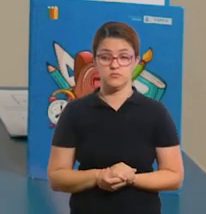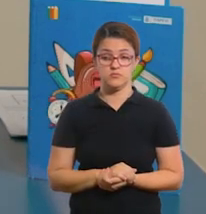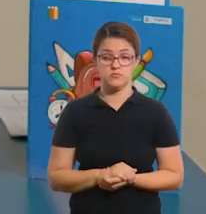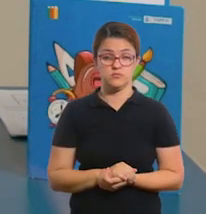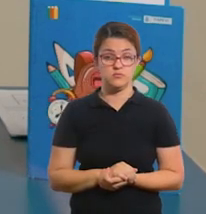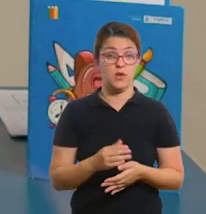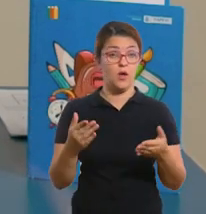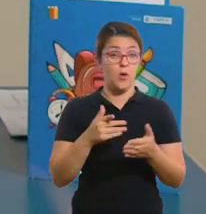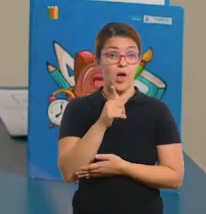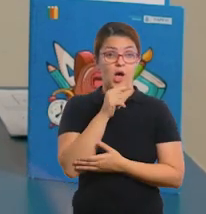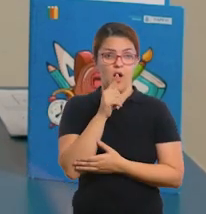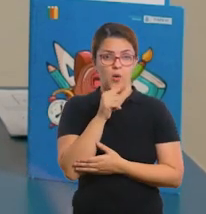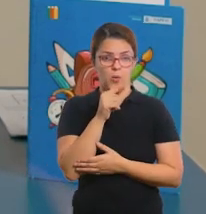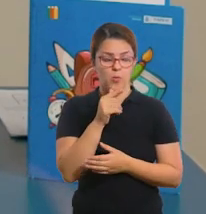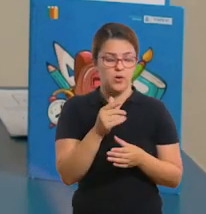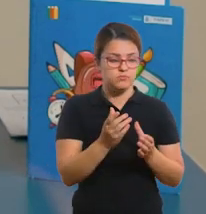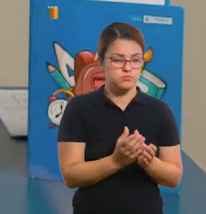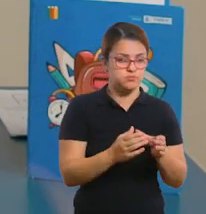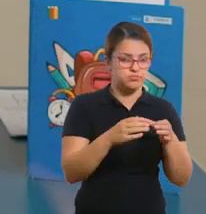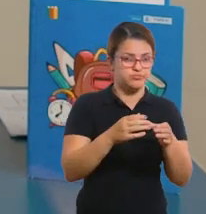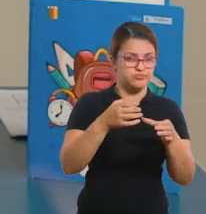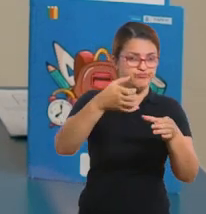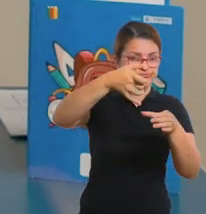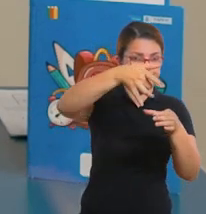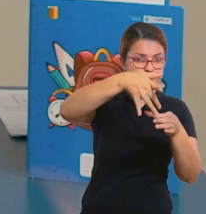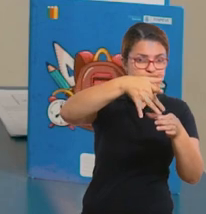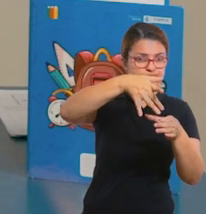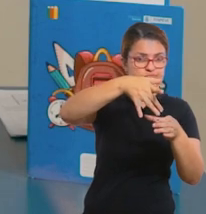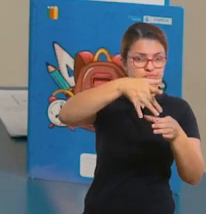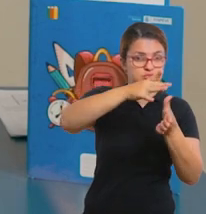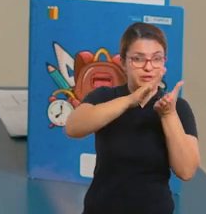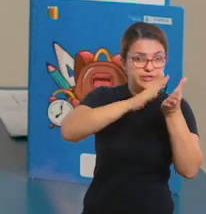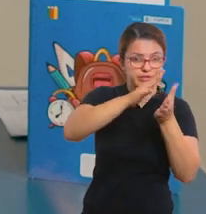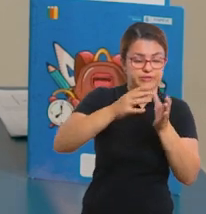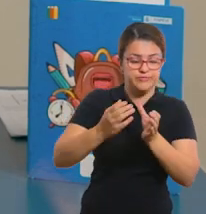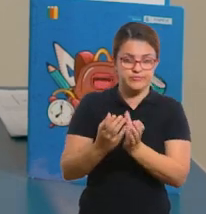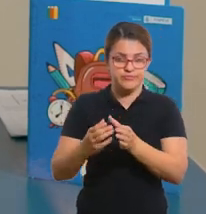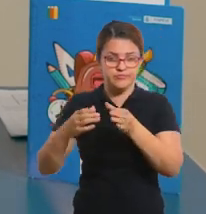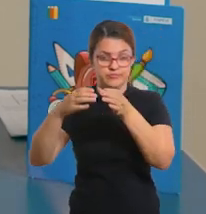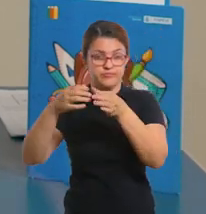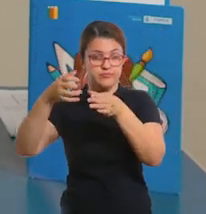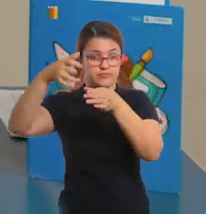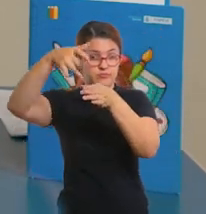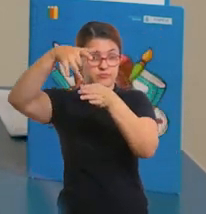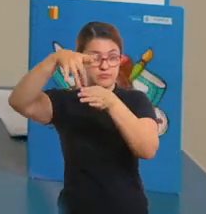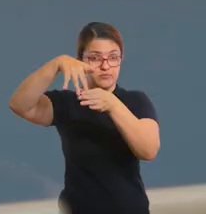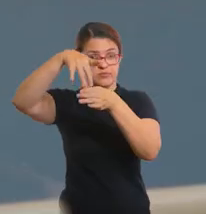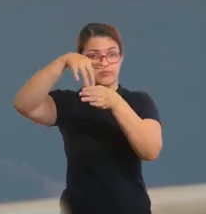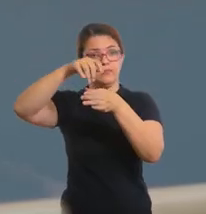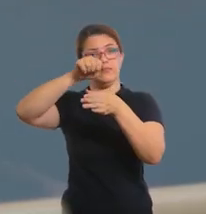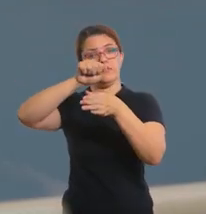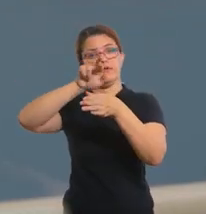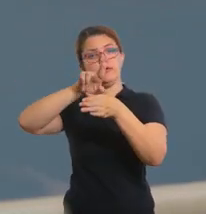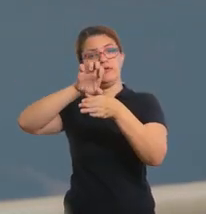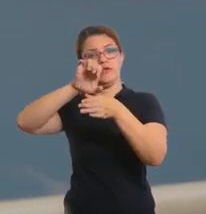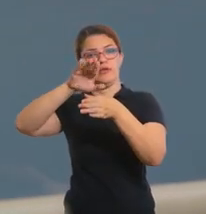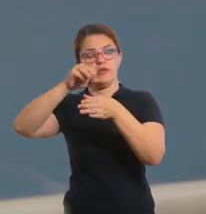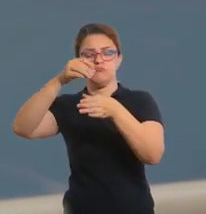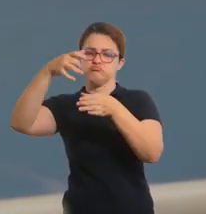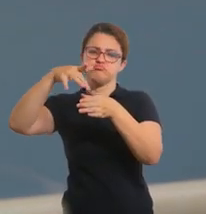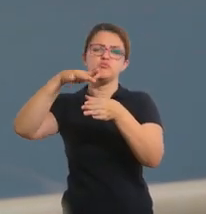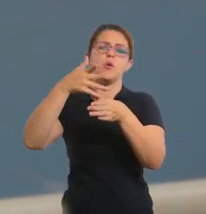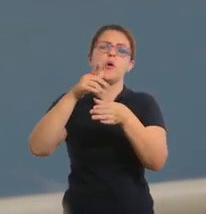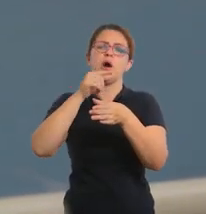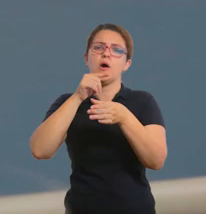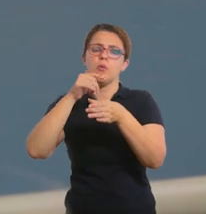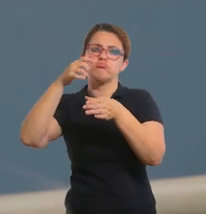recortou e colocar a água para fazer o teste. Será que aqui vai passar água? Será que aqui vai passar? Vocês